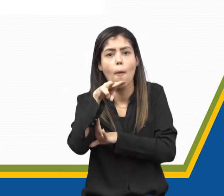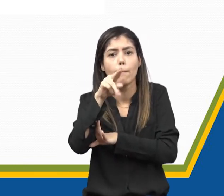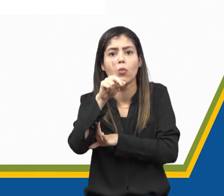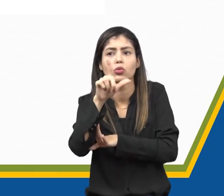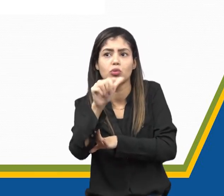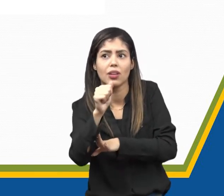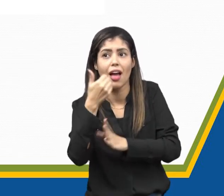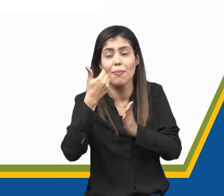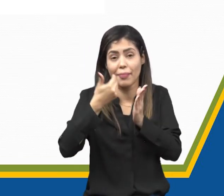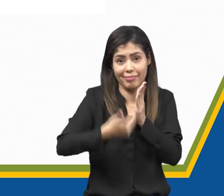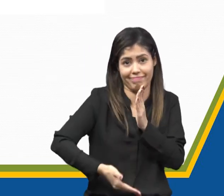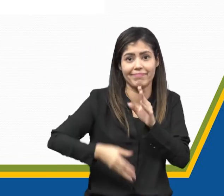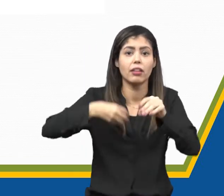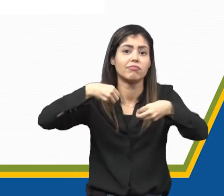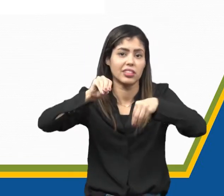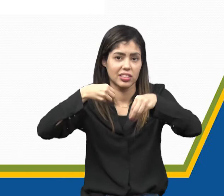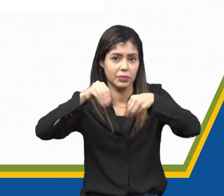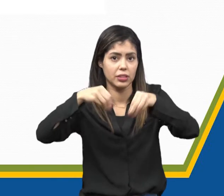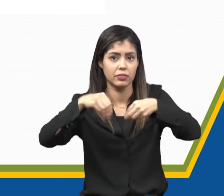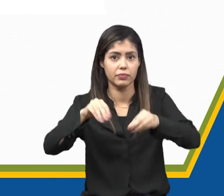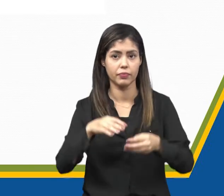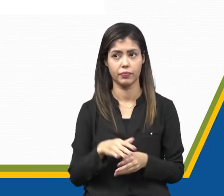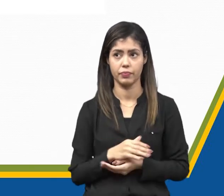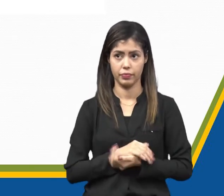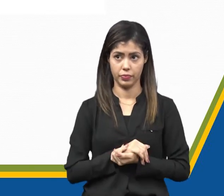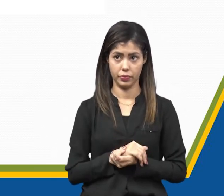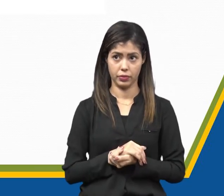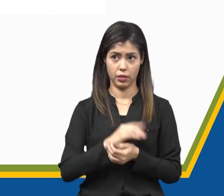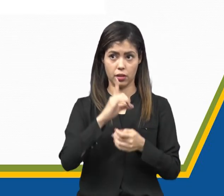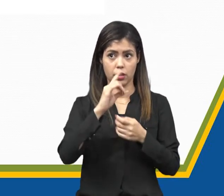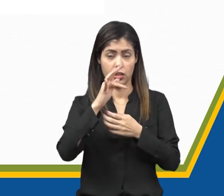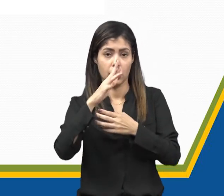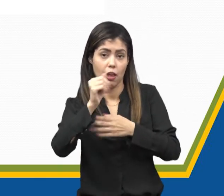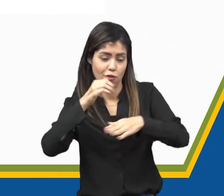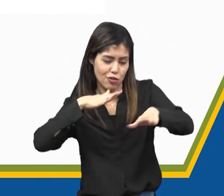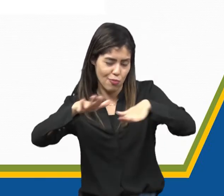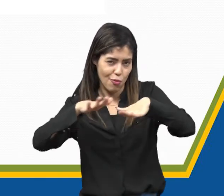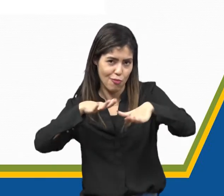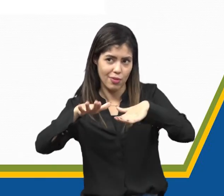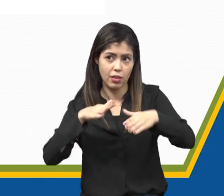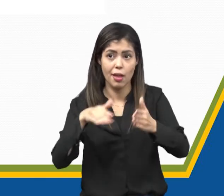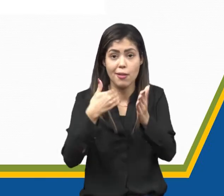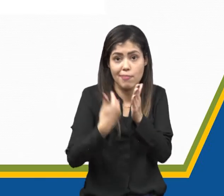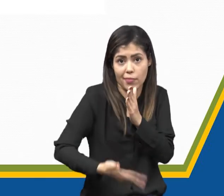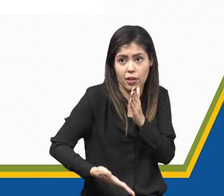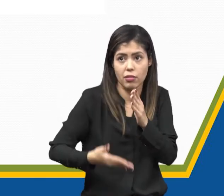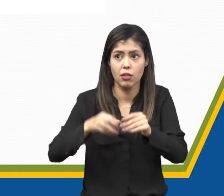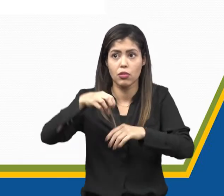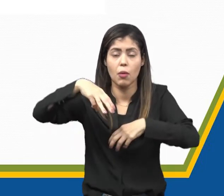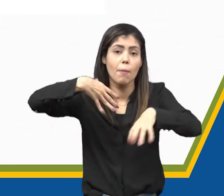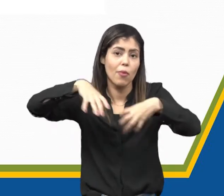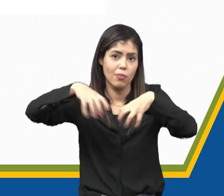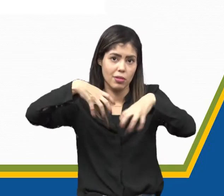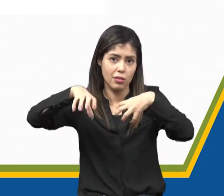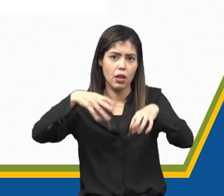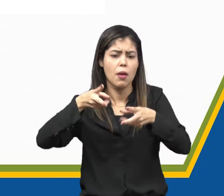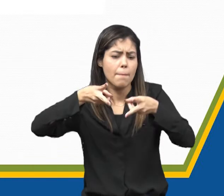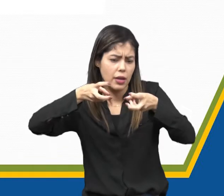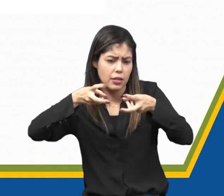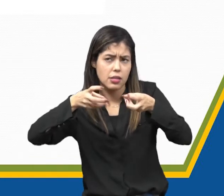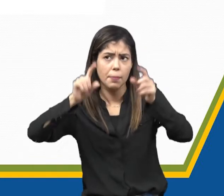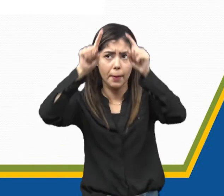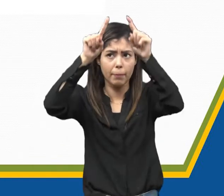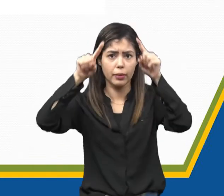perda de flexibilidade, déficit de movimento e perca de mobilidade. Percebam que há